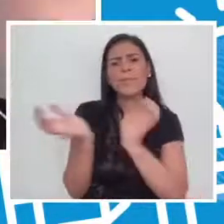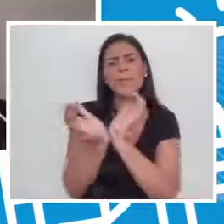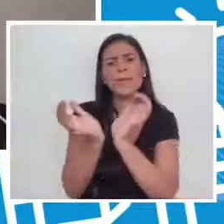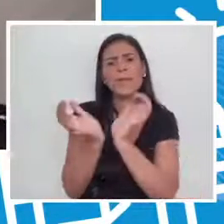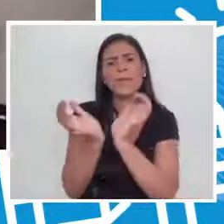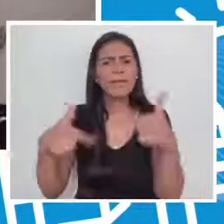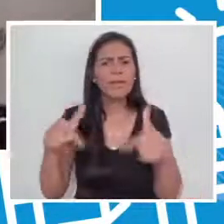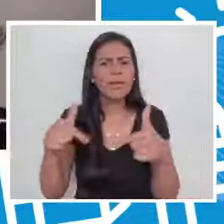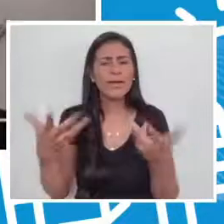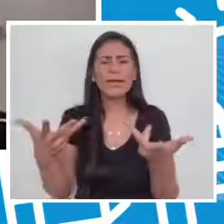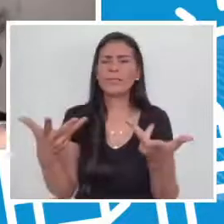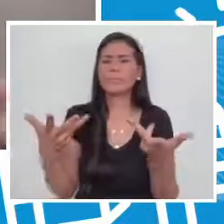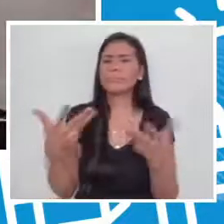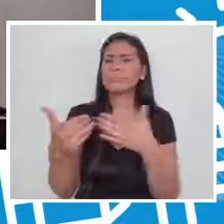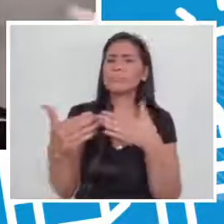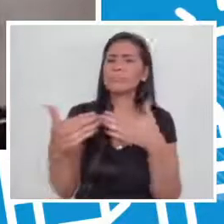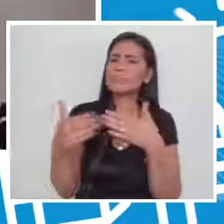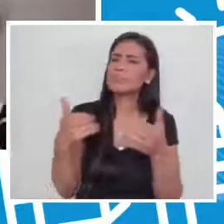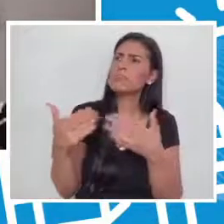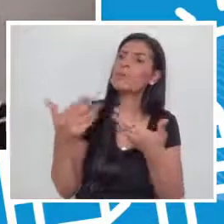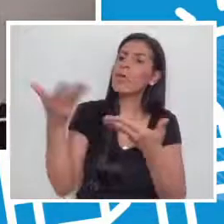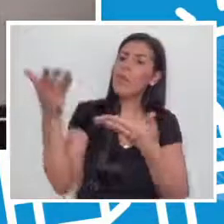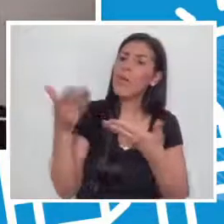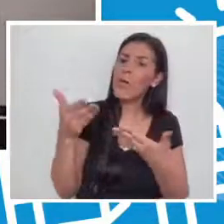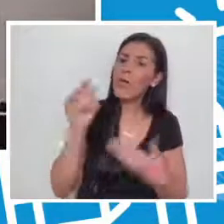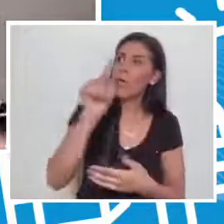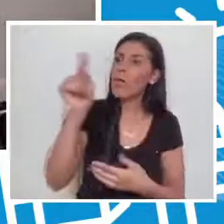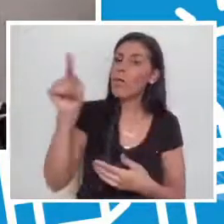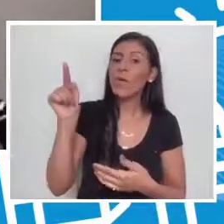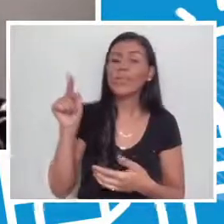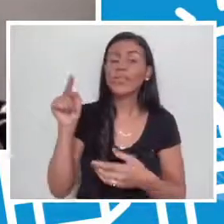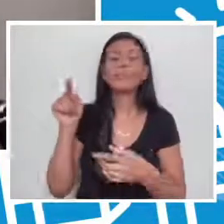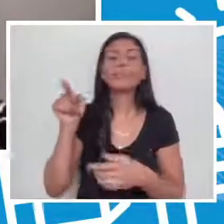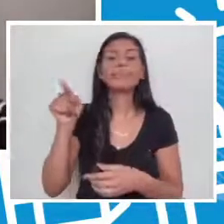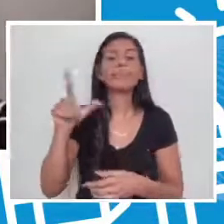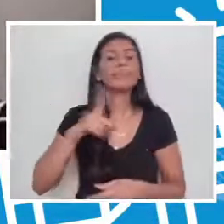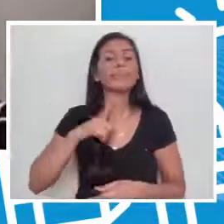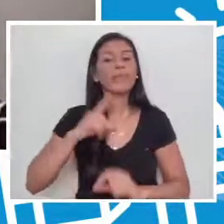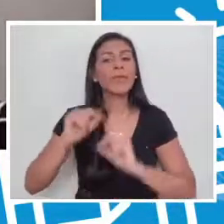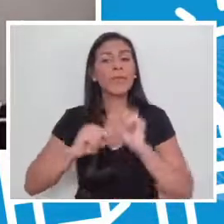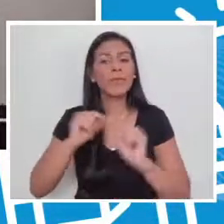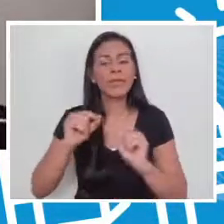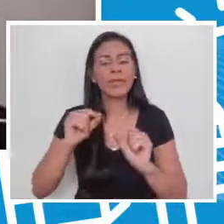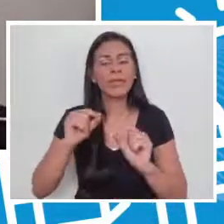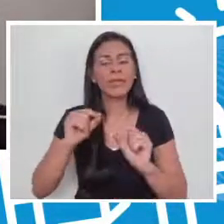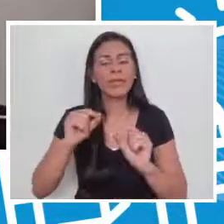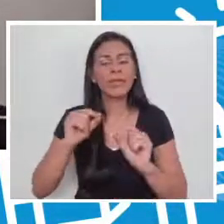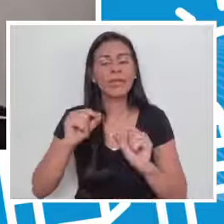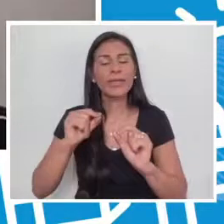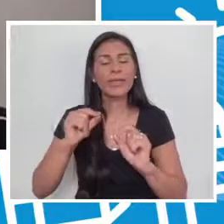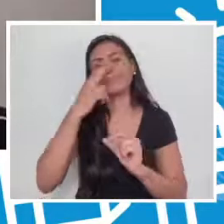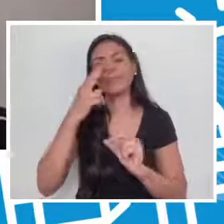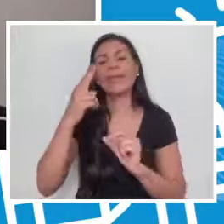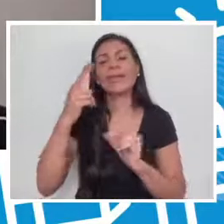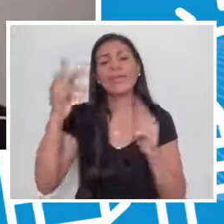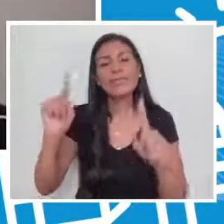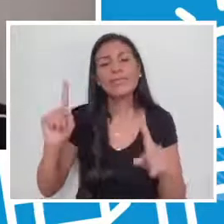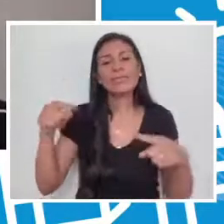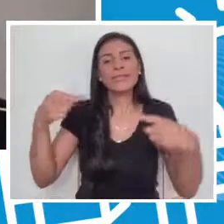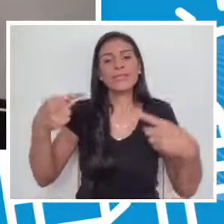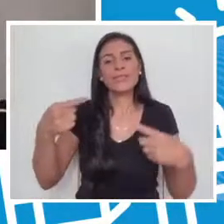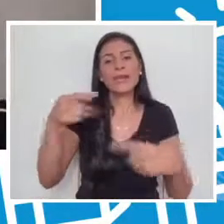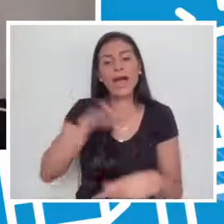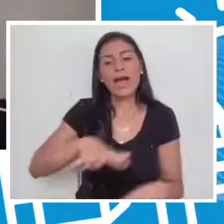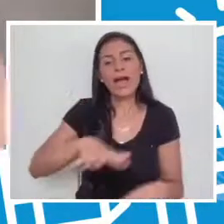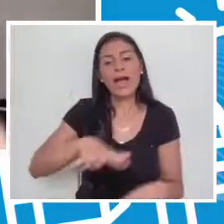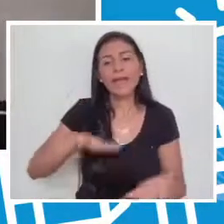Que dialoga com você sobre esses desafios todos que estão sendo enfrentados no cotidiano da escola